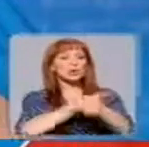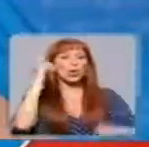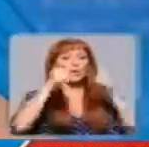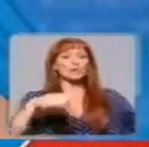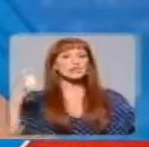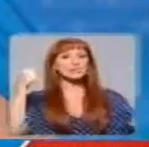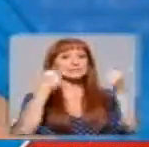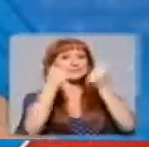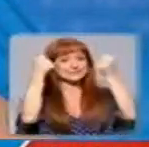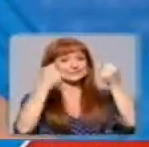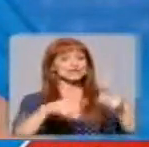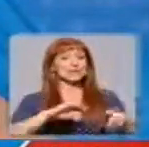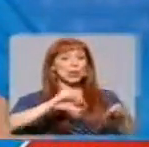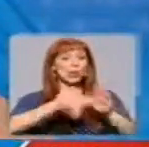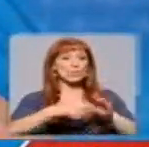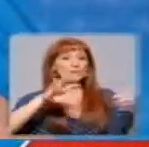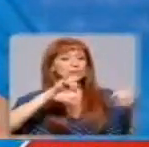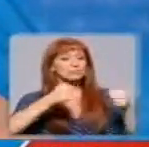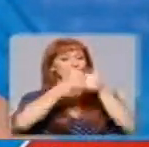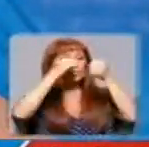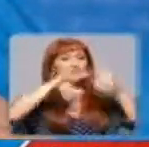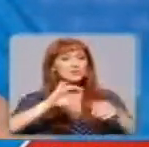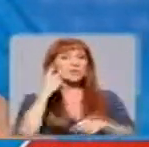disputar esta prova esta competição de biologia